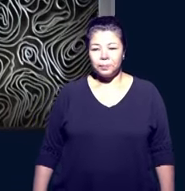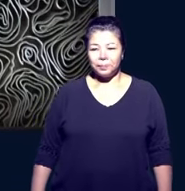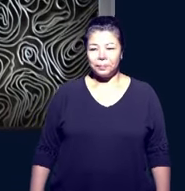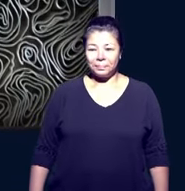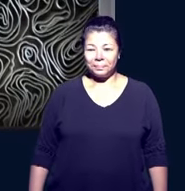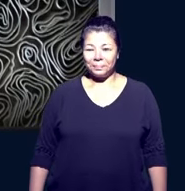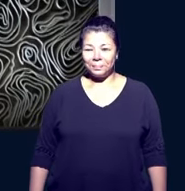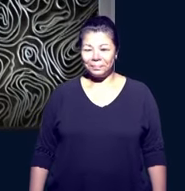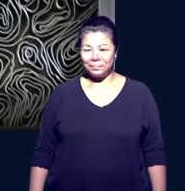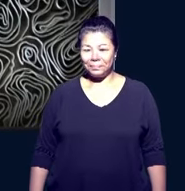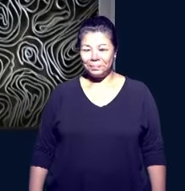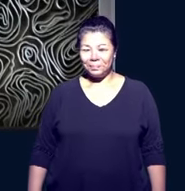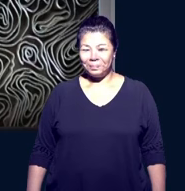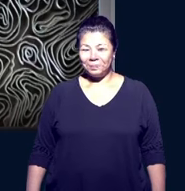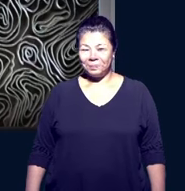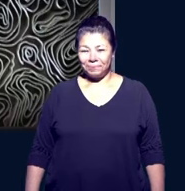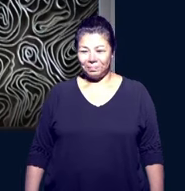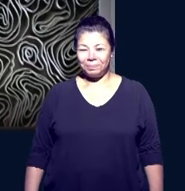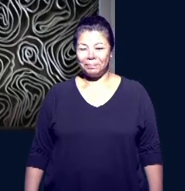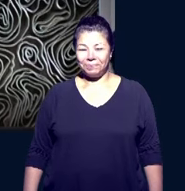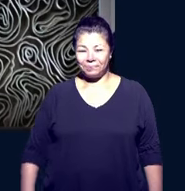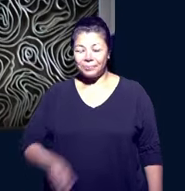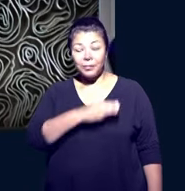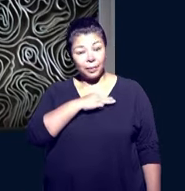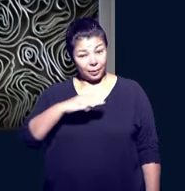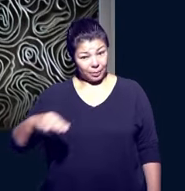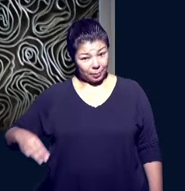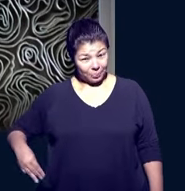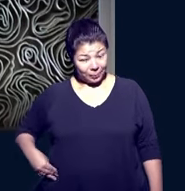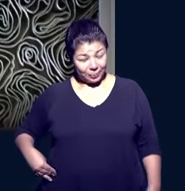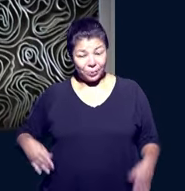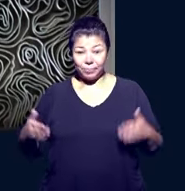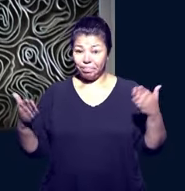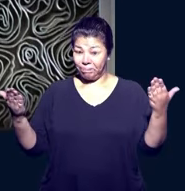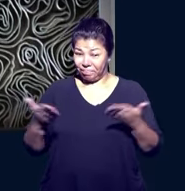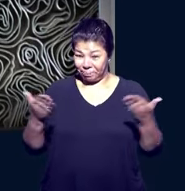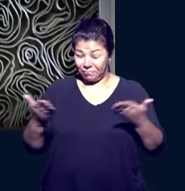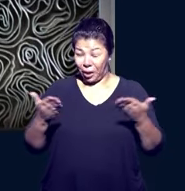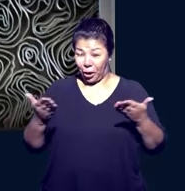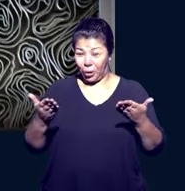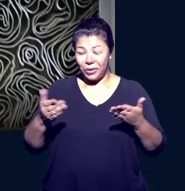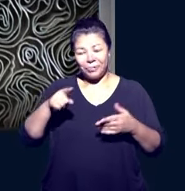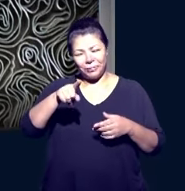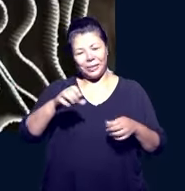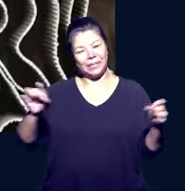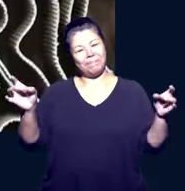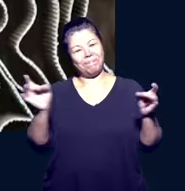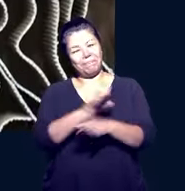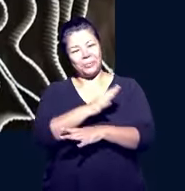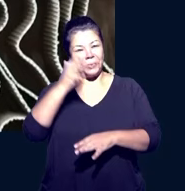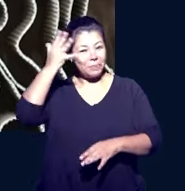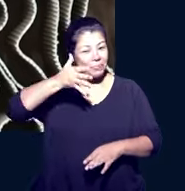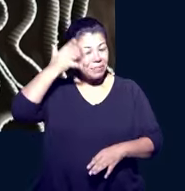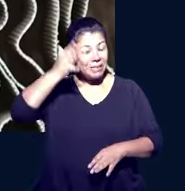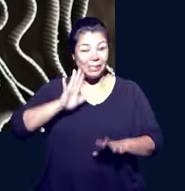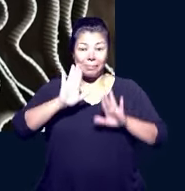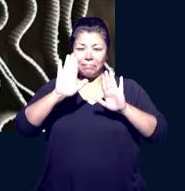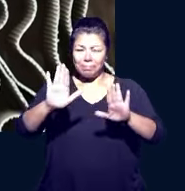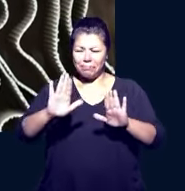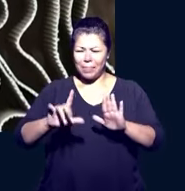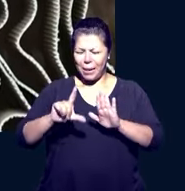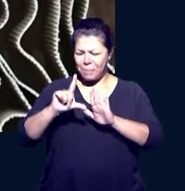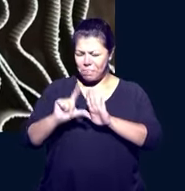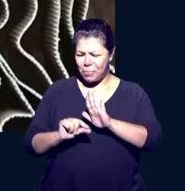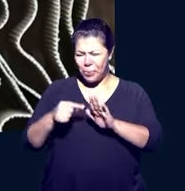obrigado Ministro dada a abrangência da sua palestra sobrou pouco para eu perguntar aqui mas eu vou tentar